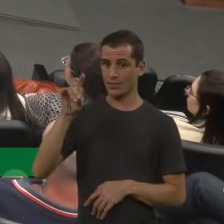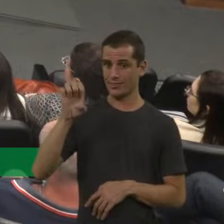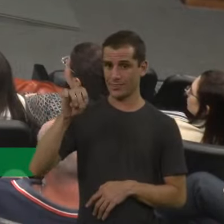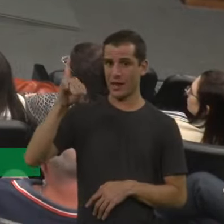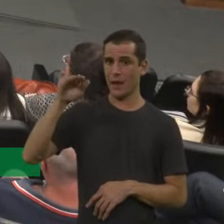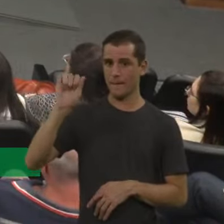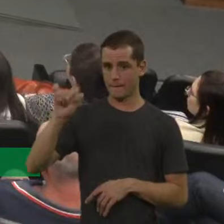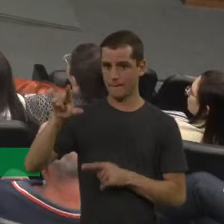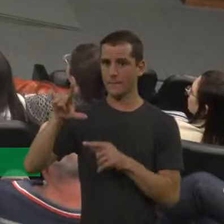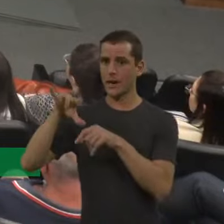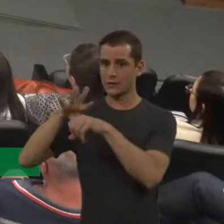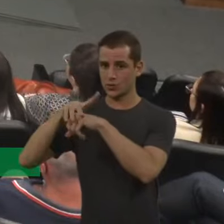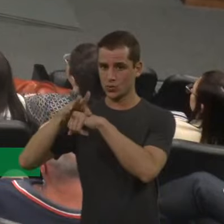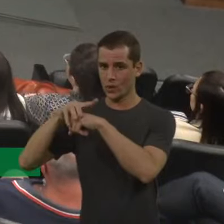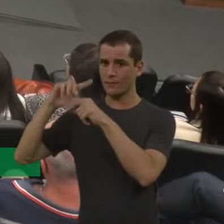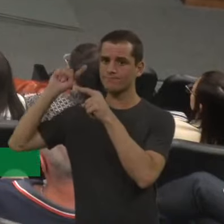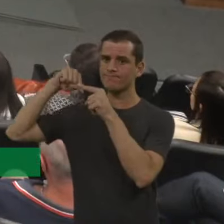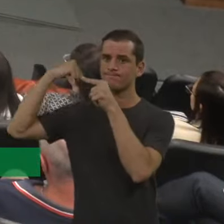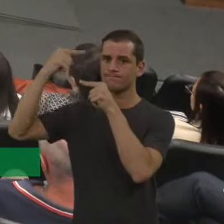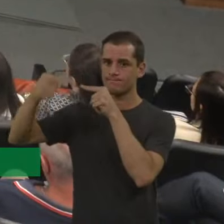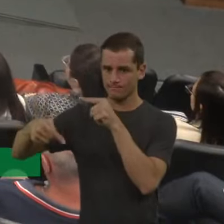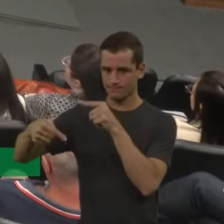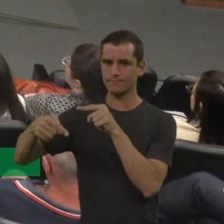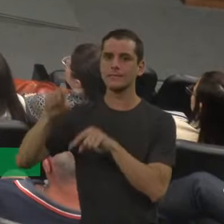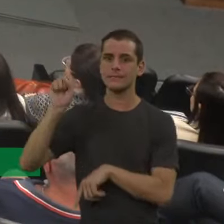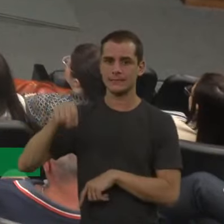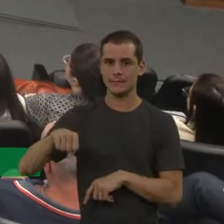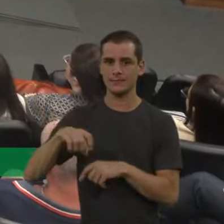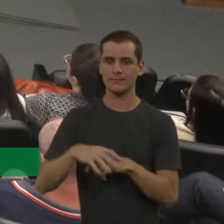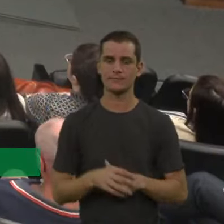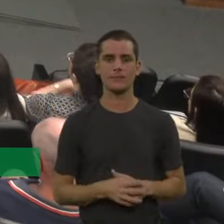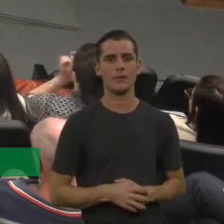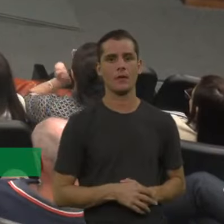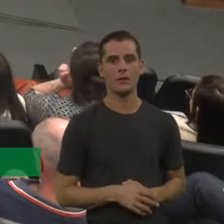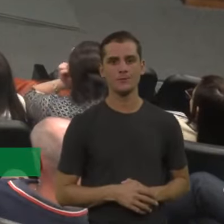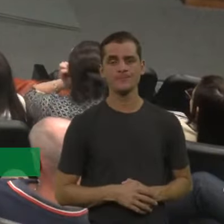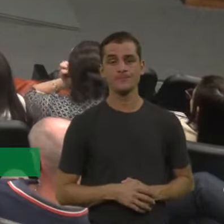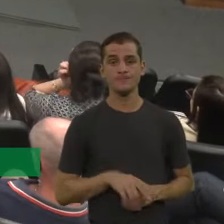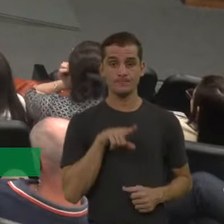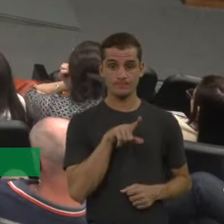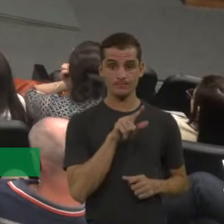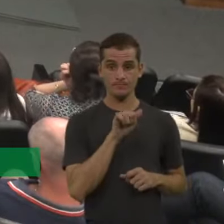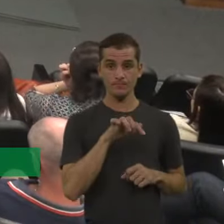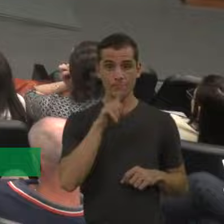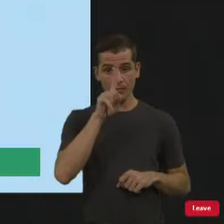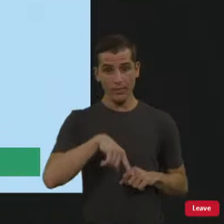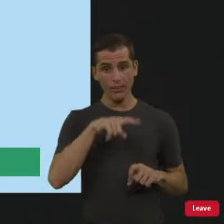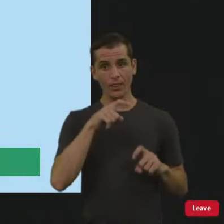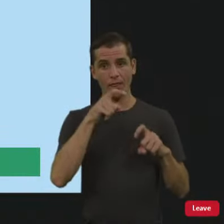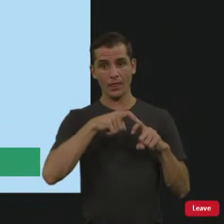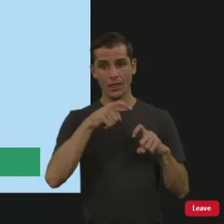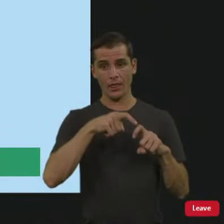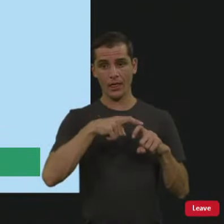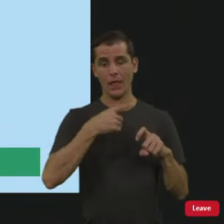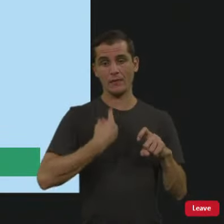no angedema hereditário. O edema, que é o sinal clínico característico, e que muitas vezes,